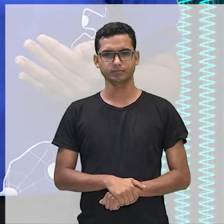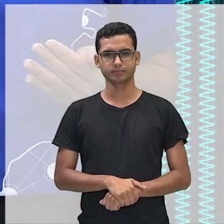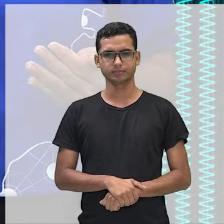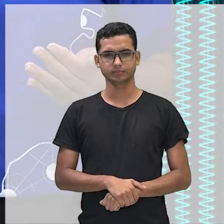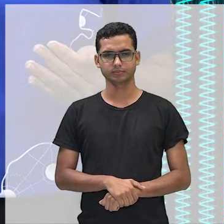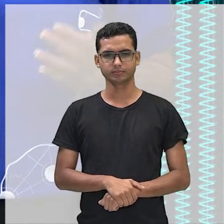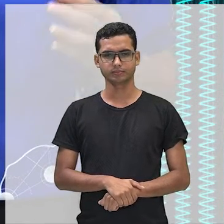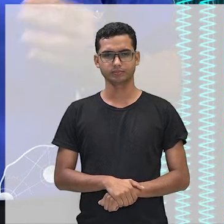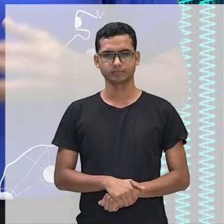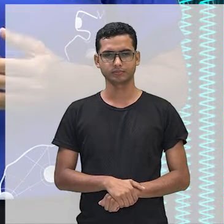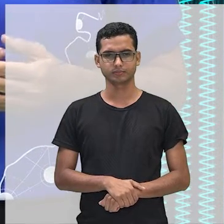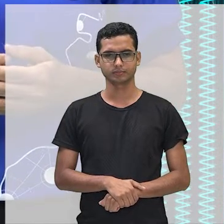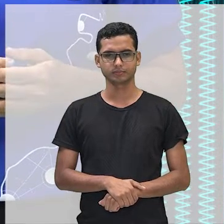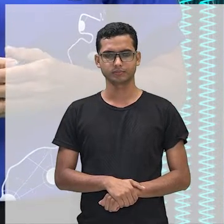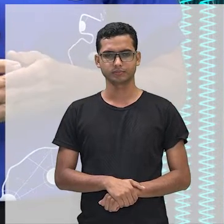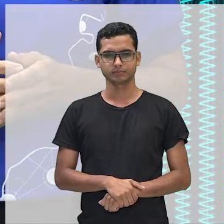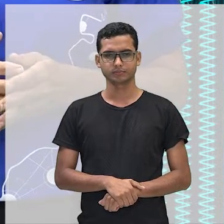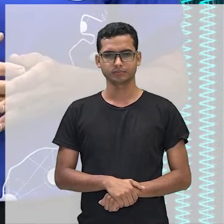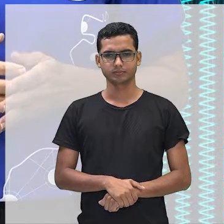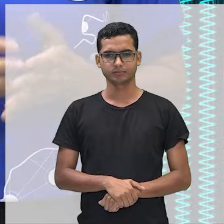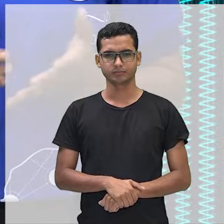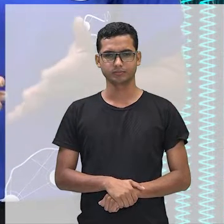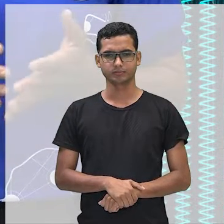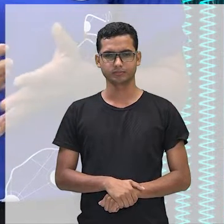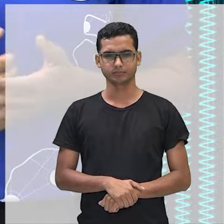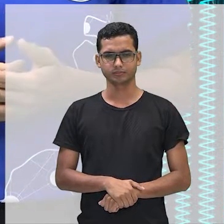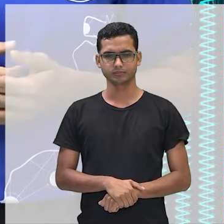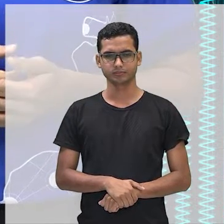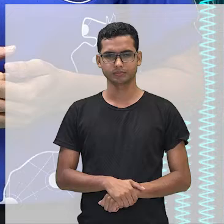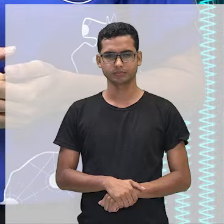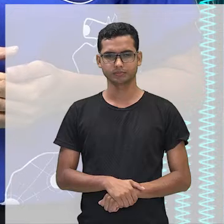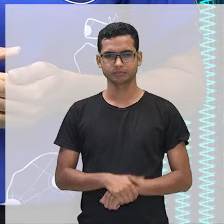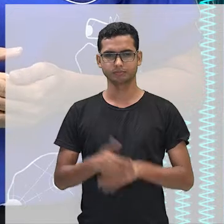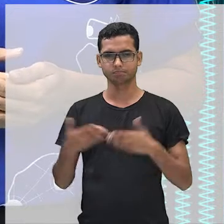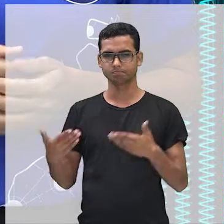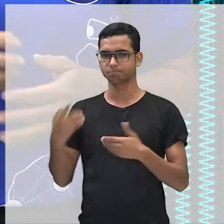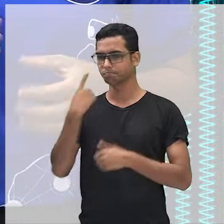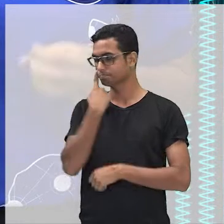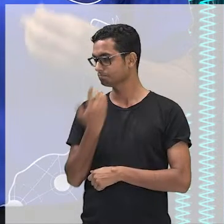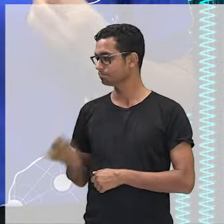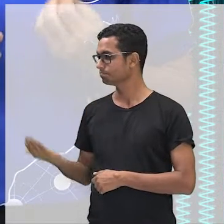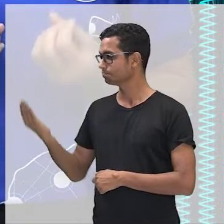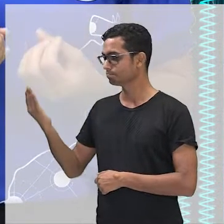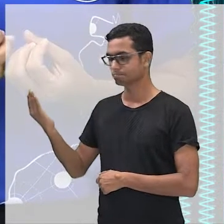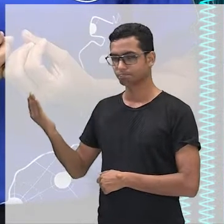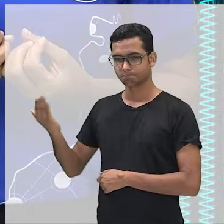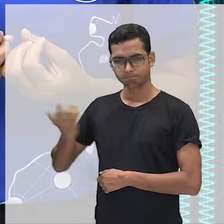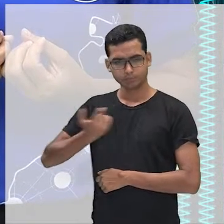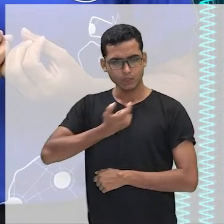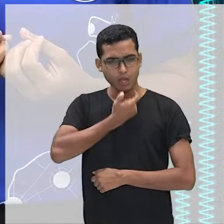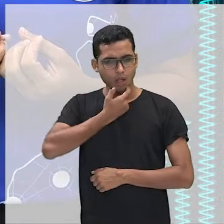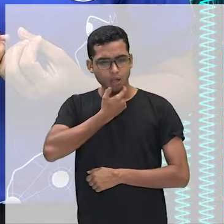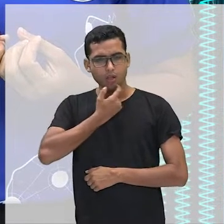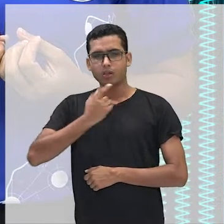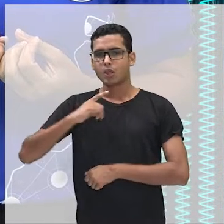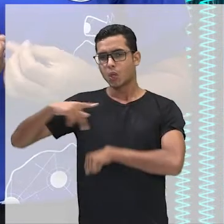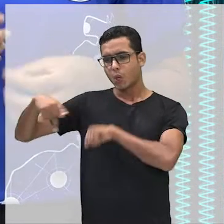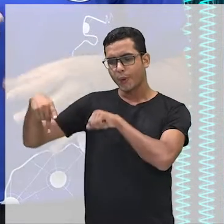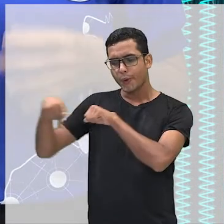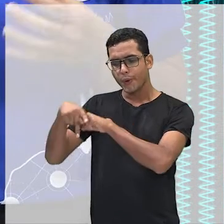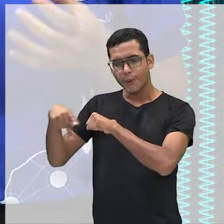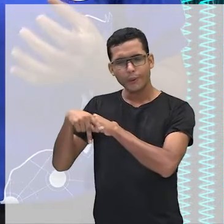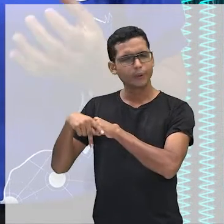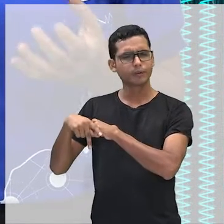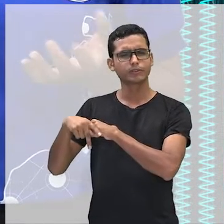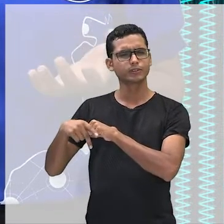Bem, então, object pronouns. Object pronouns. Então, os pronomes oblíquos,